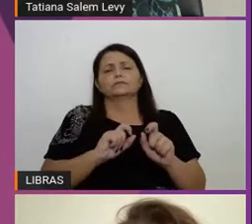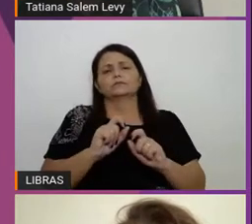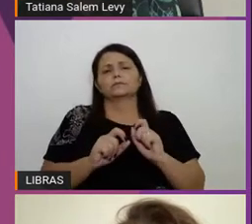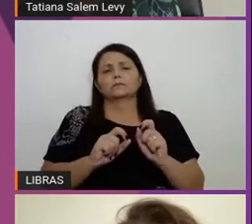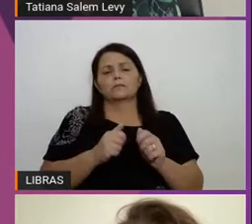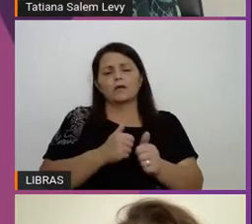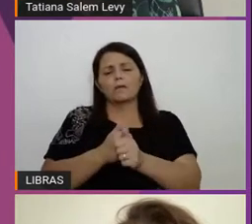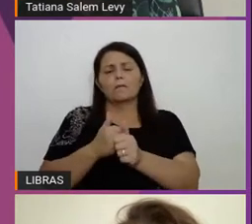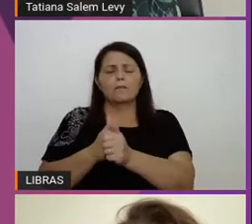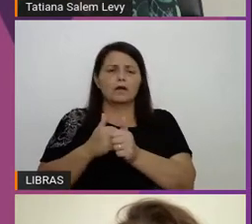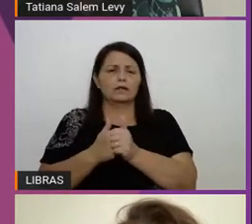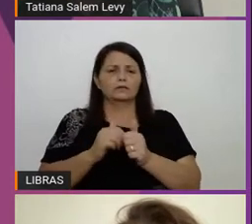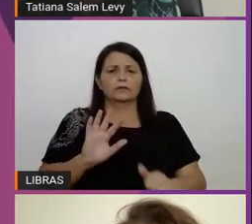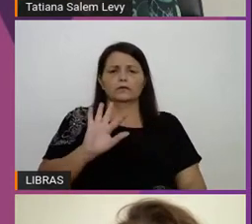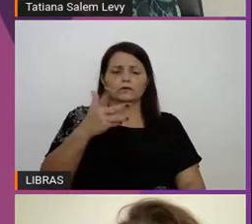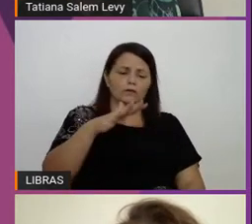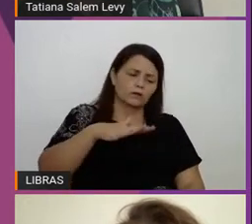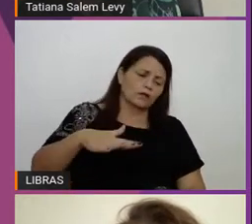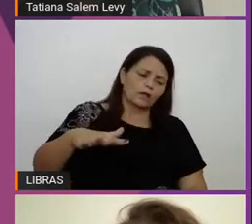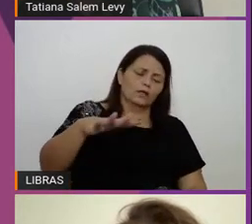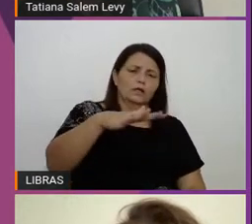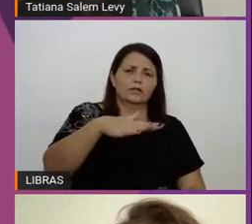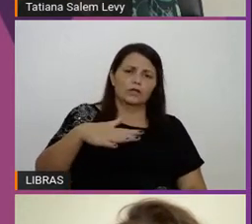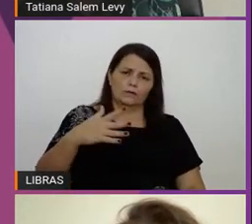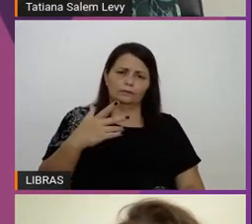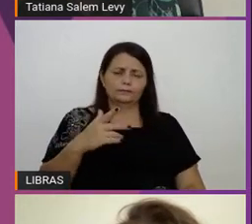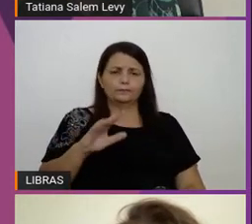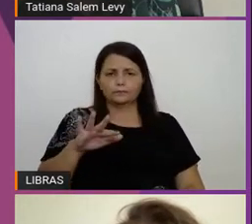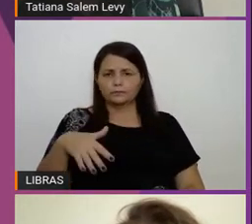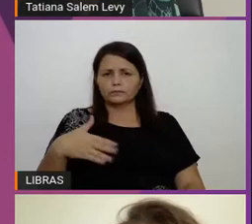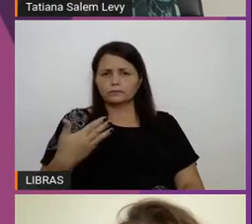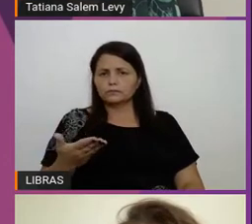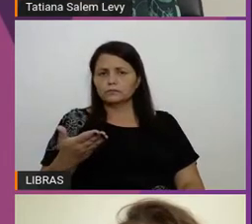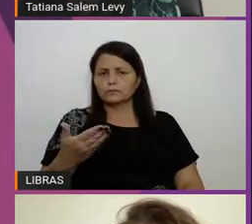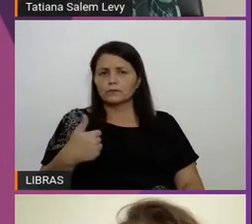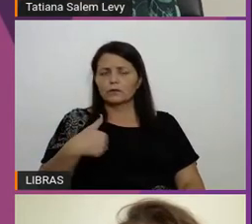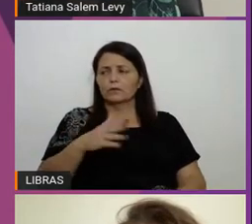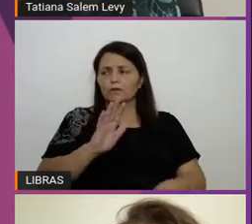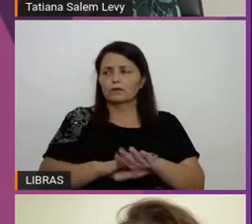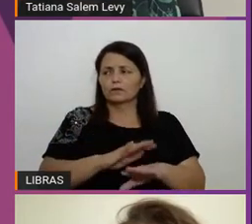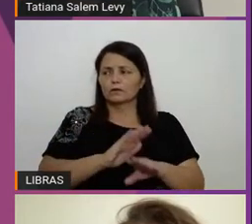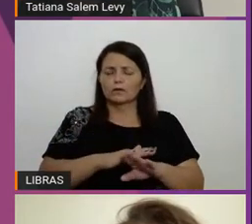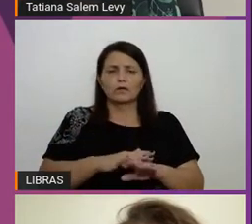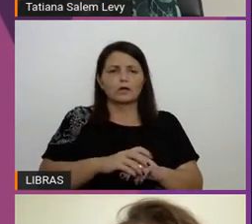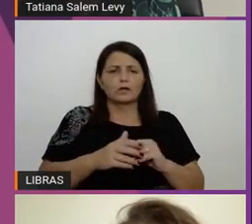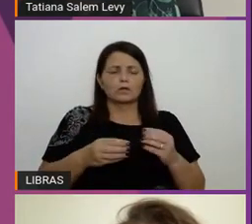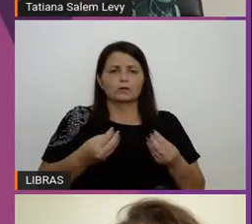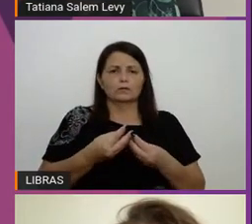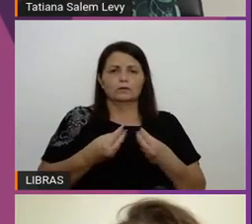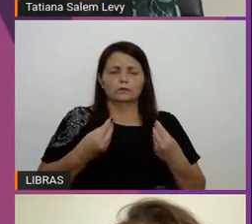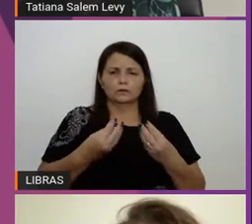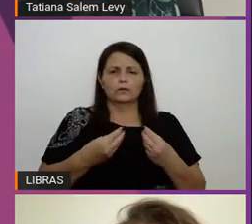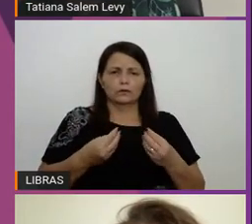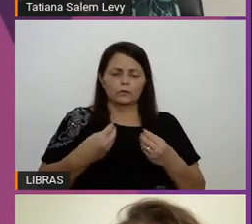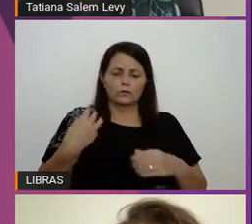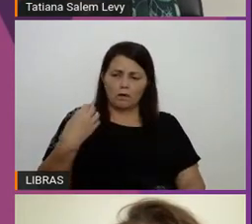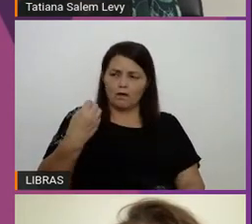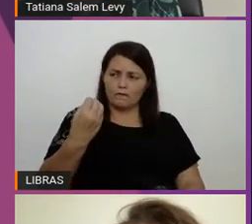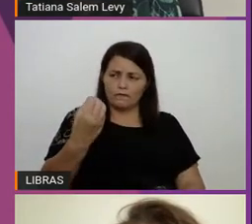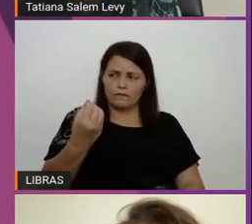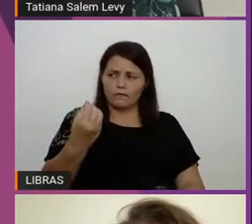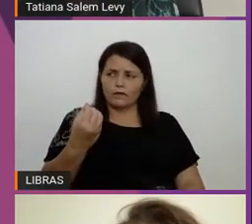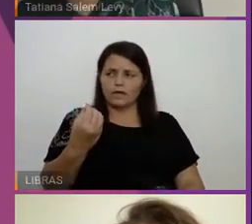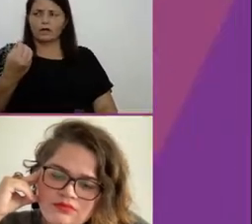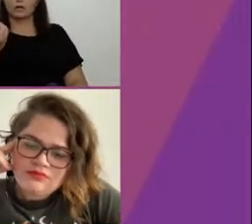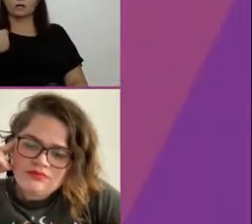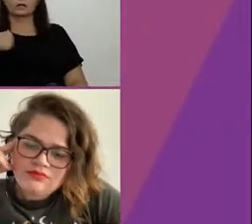bem de perto deposite na região então eu fiquei sabendo de uma a maquiagem que